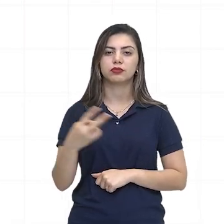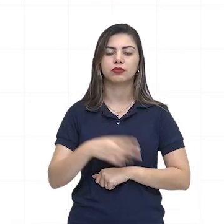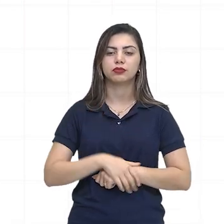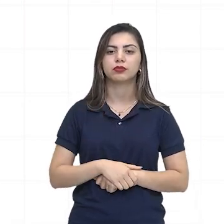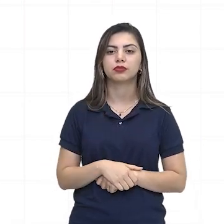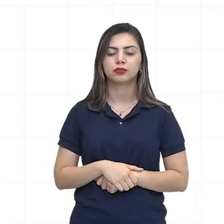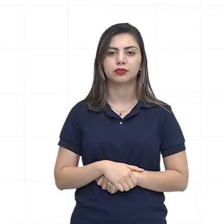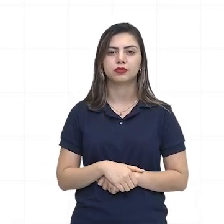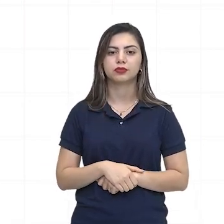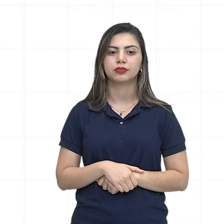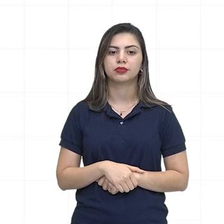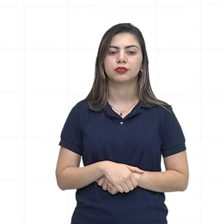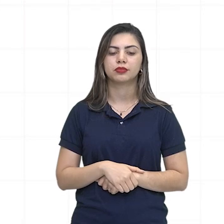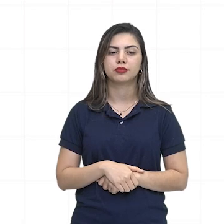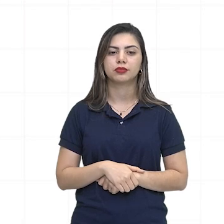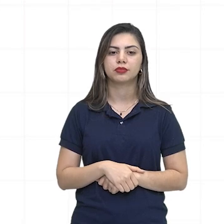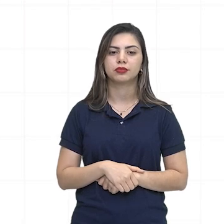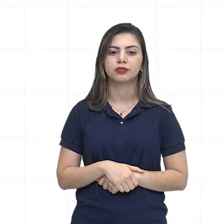0,12.